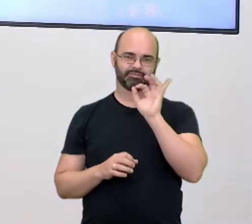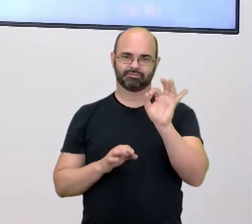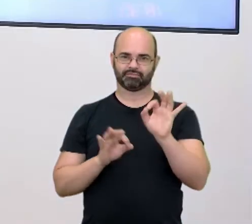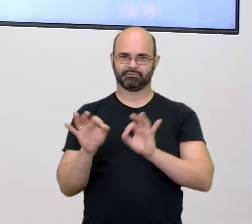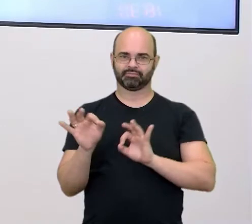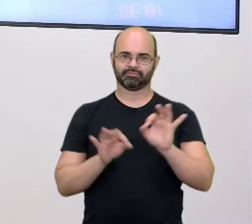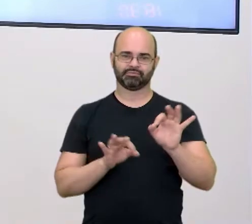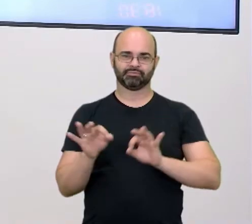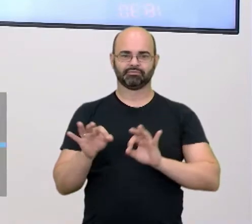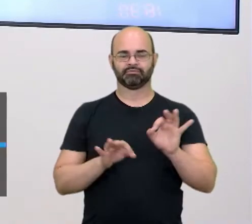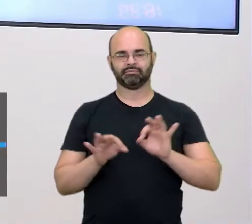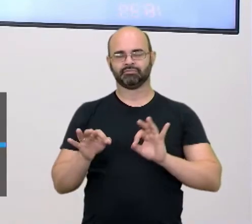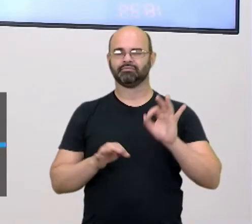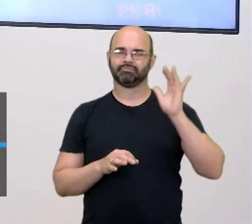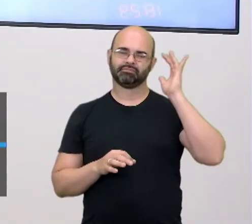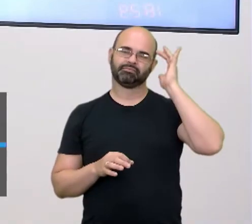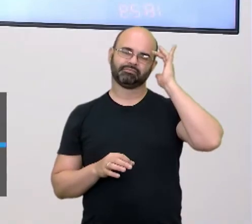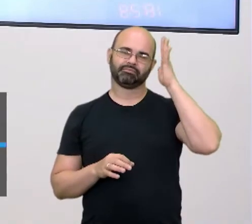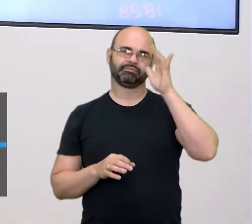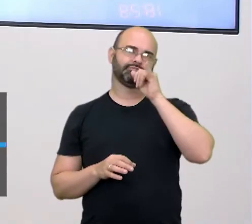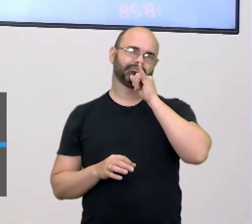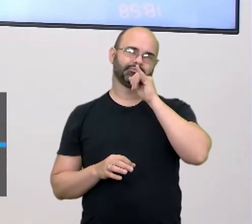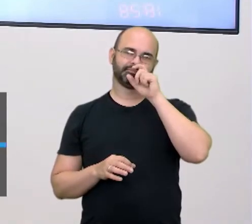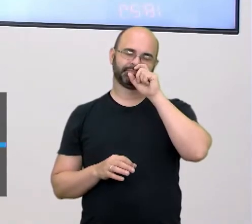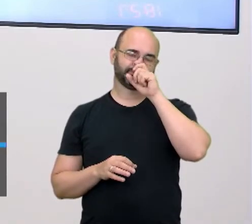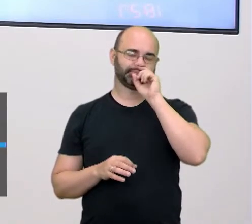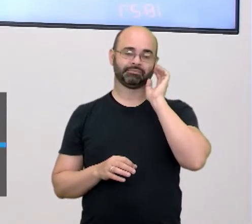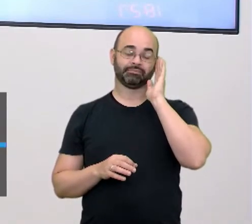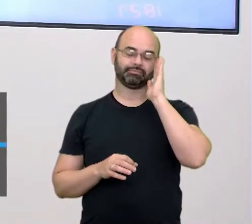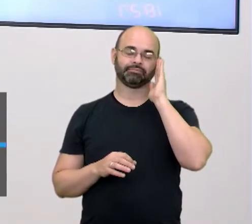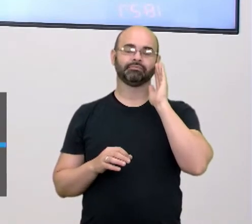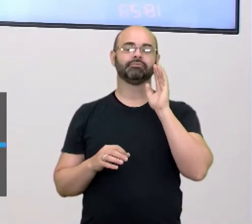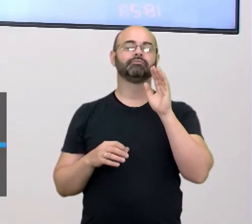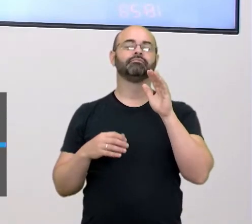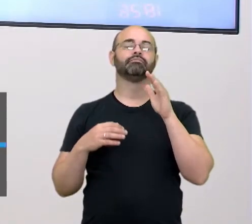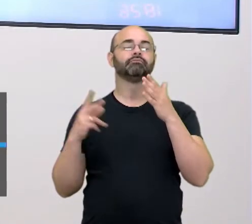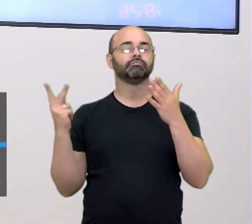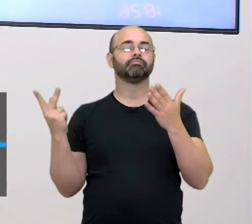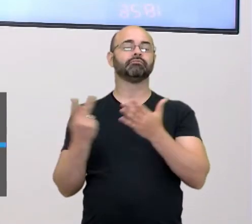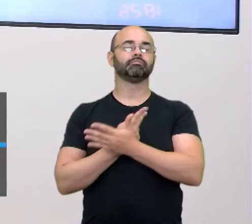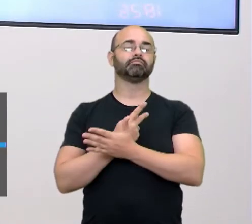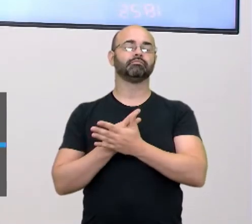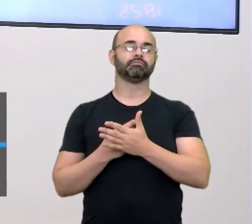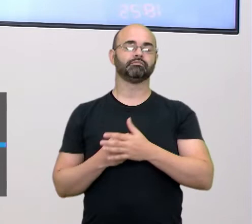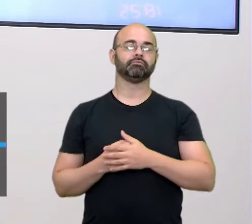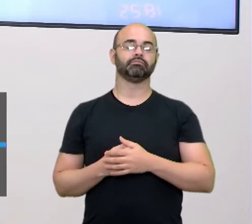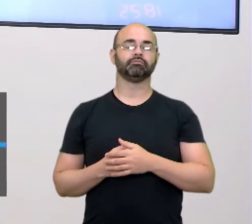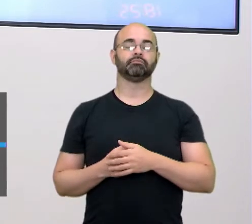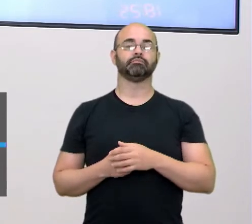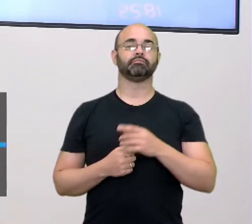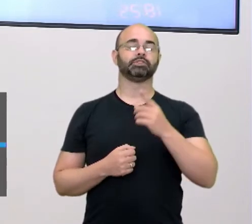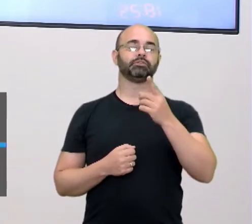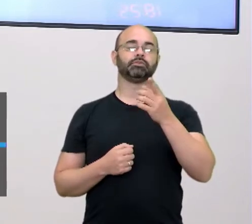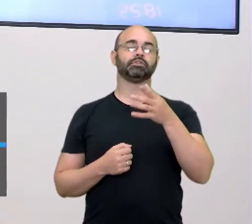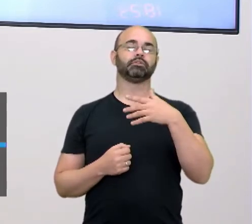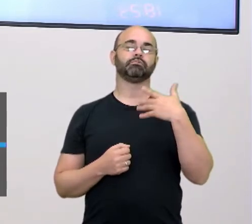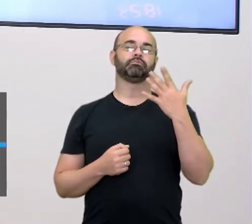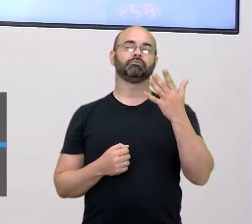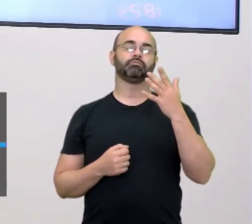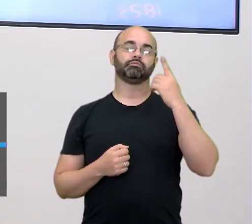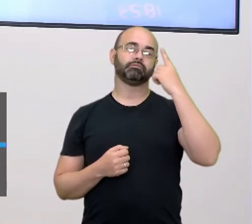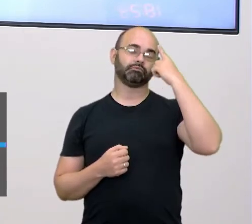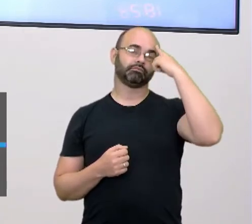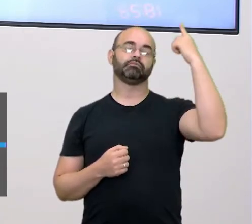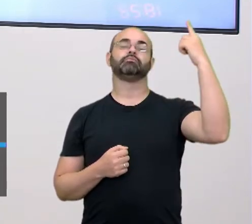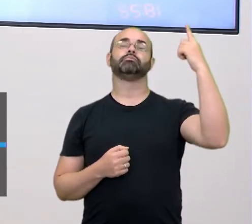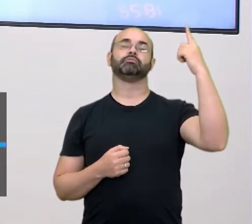organizacional, é fácil, de repente, no meio do caminho ali, acontecer um problema e você ter a ideia,